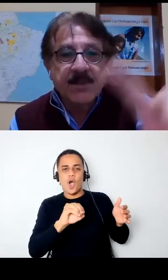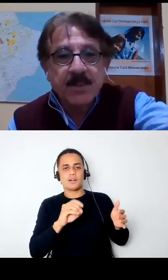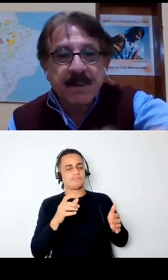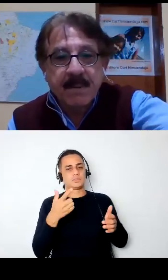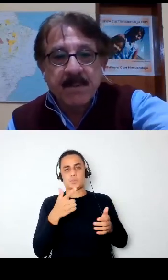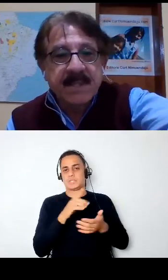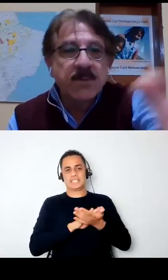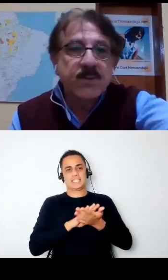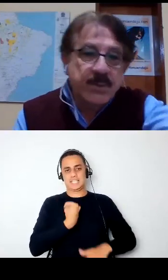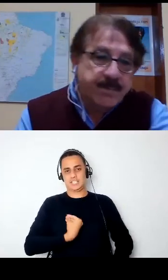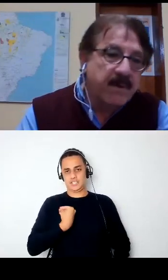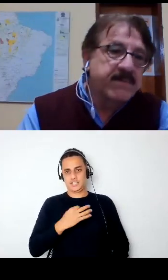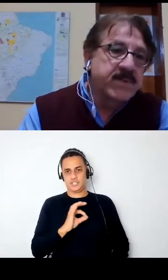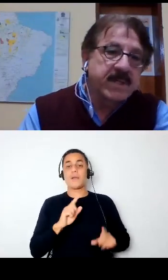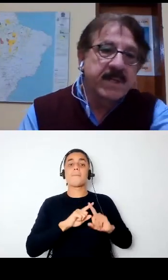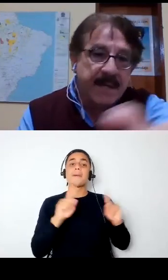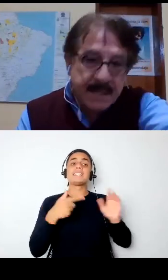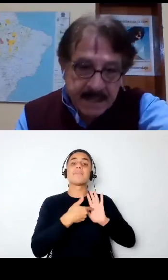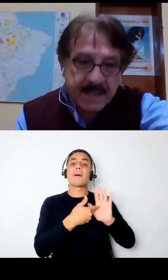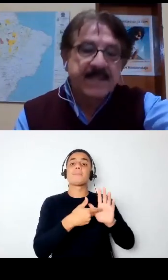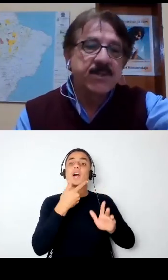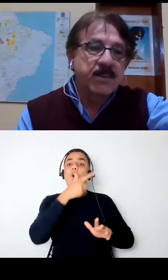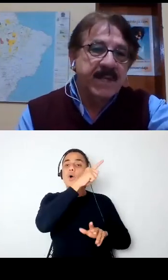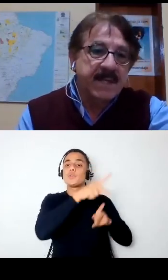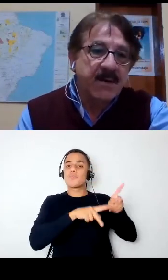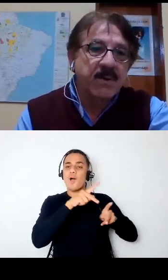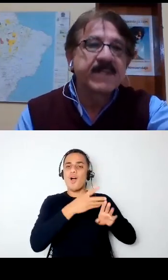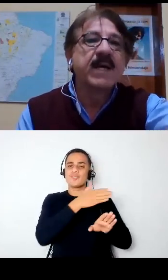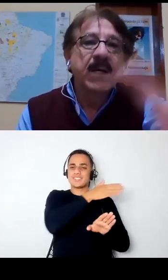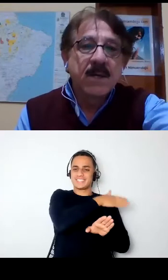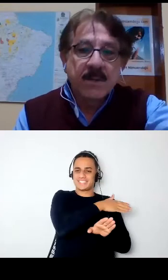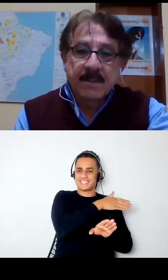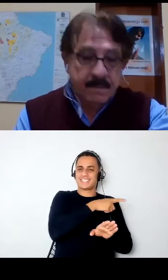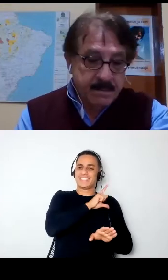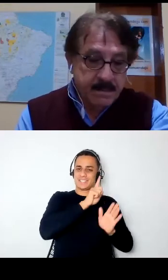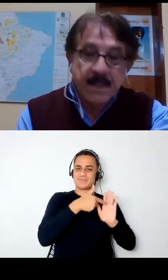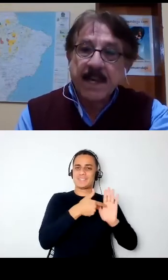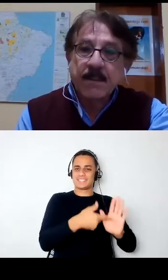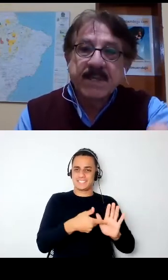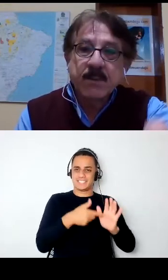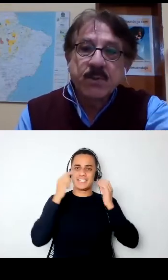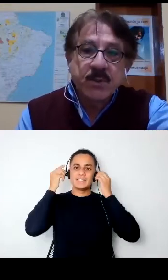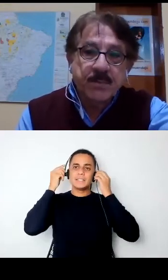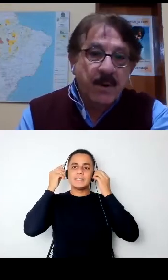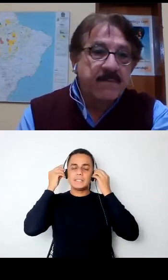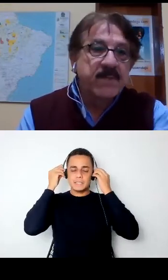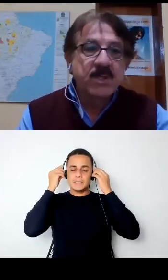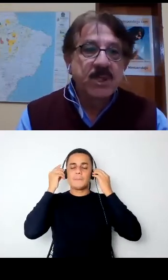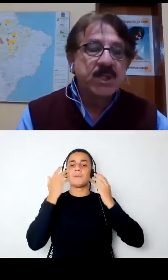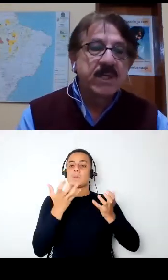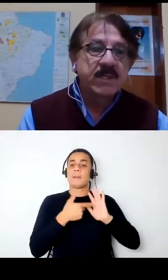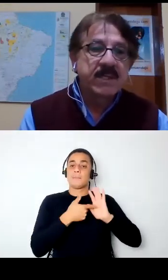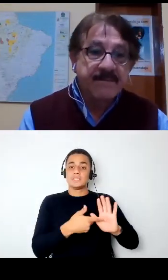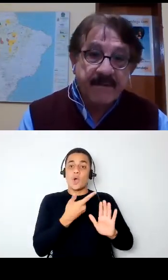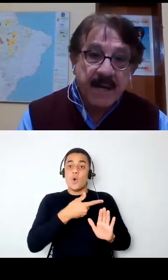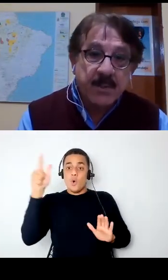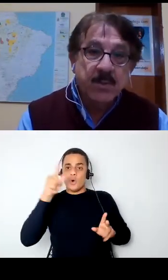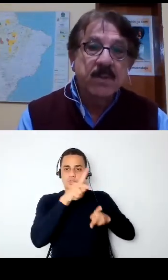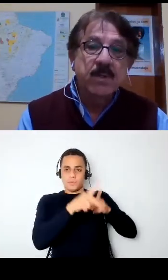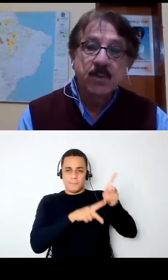mostrar, desculpa, é para mostrar os outros povos que estão, além daqueles que tinham mostrado. Era mostrar os outros povos indígenas